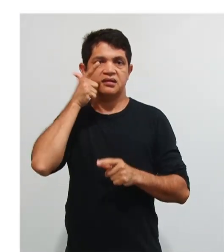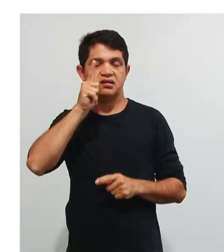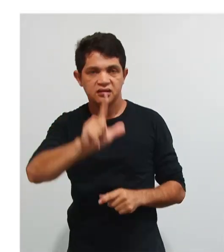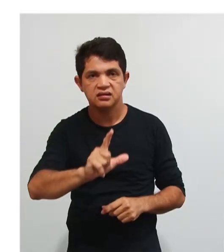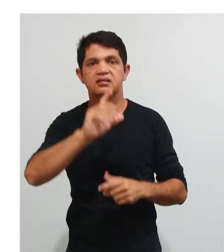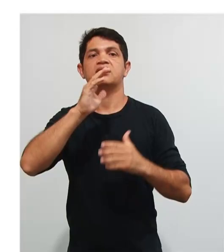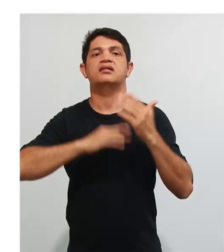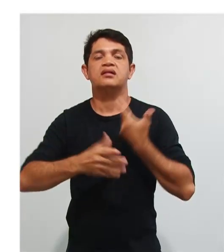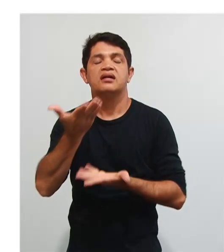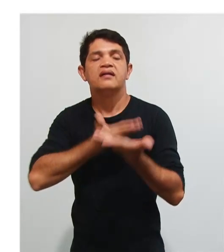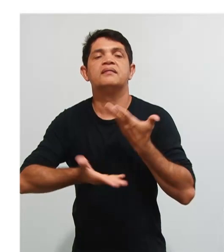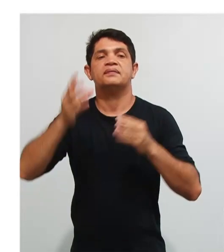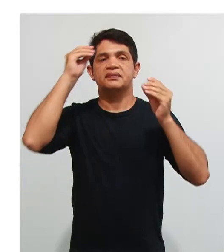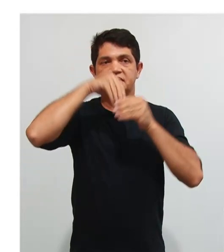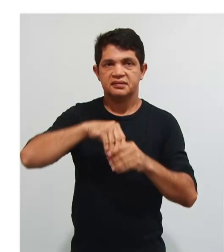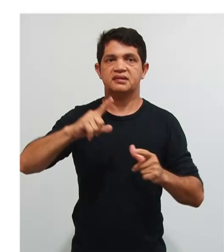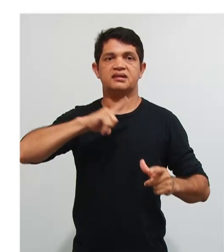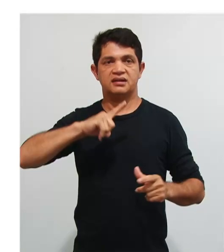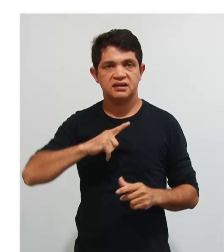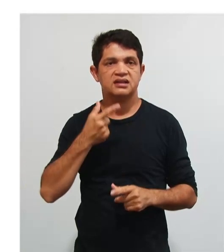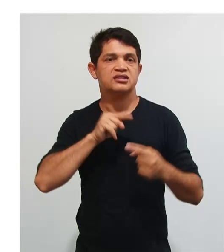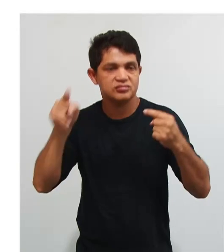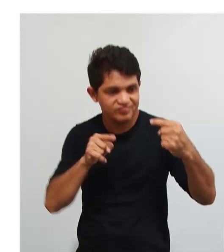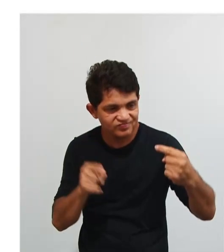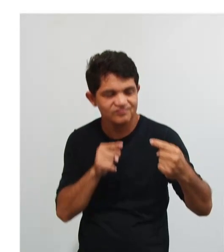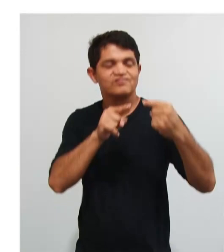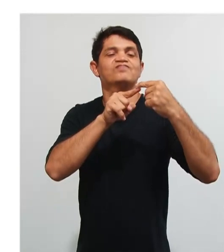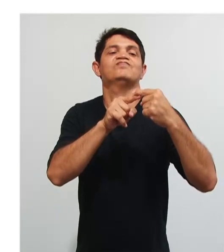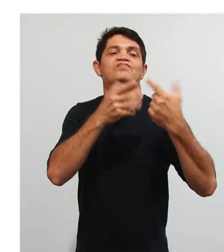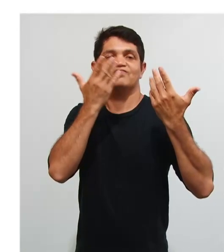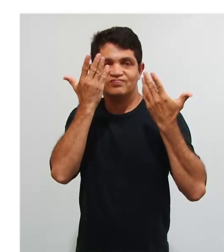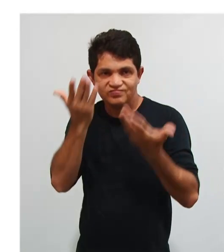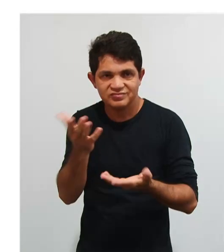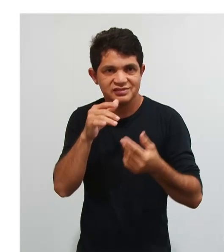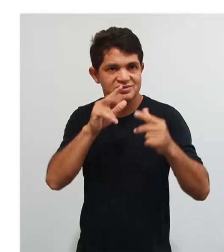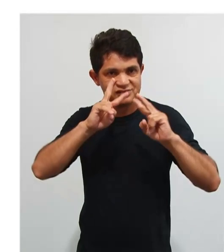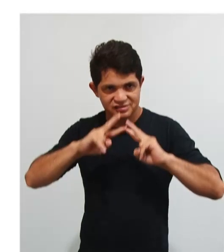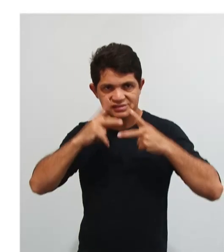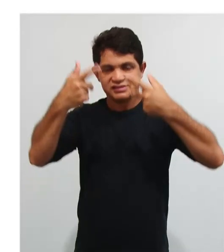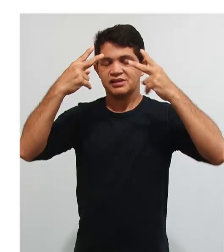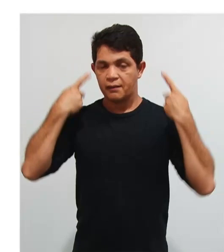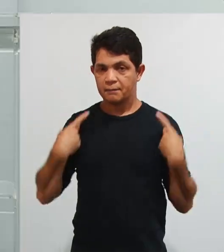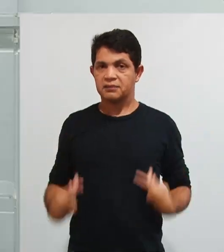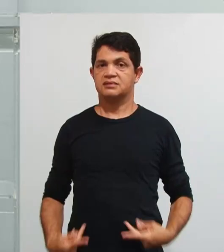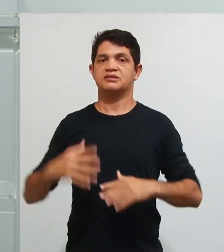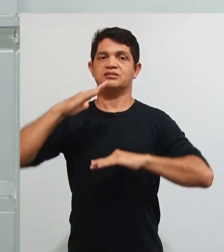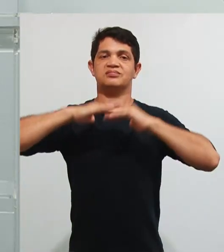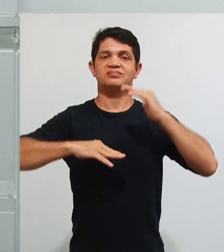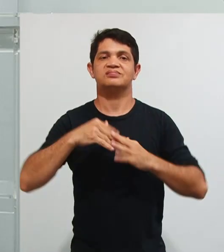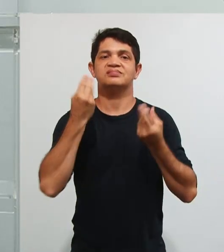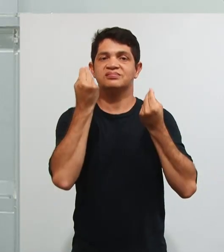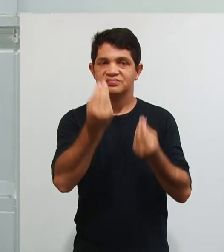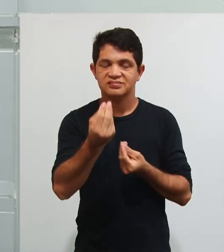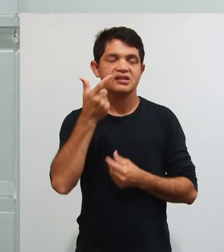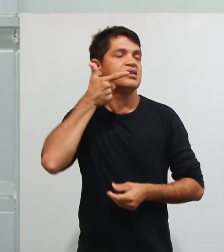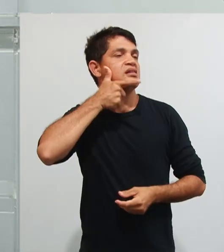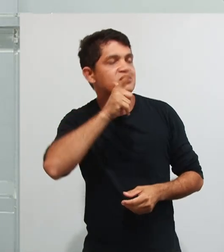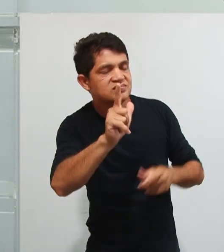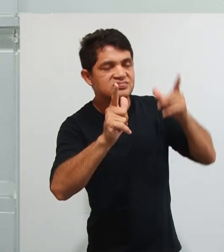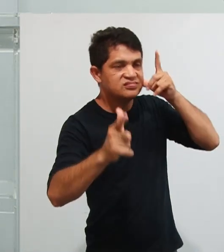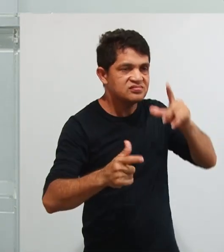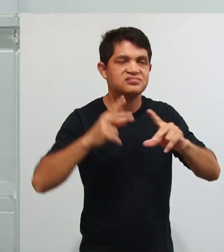organização alcance, então, os objetivos tangíveis e transparentes para o alcance,